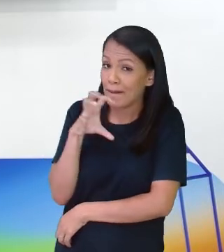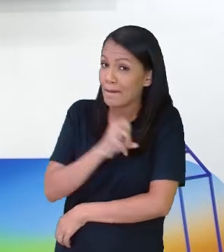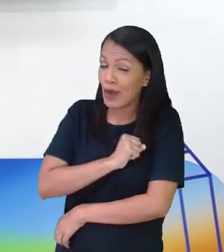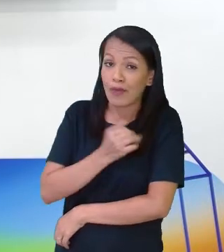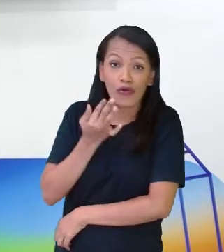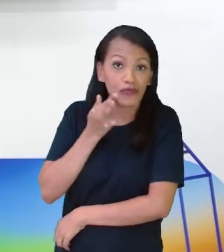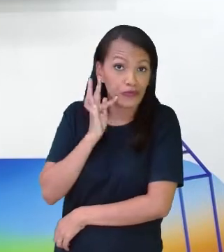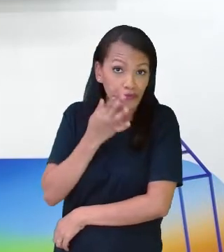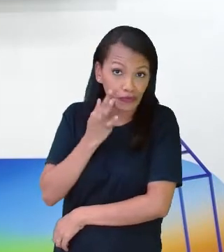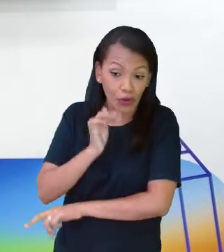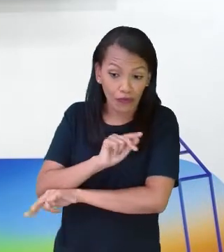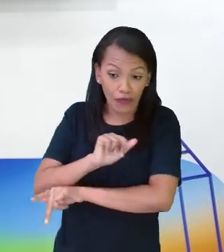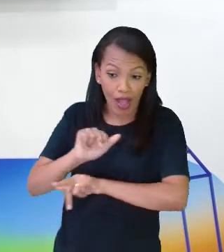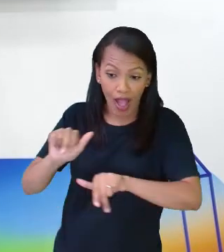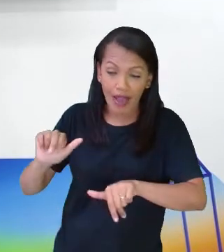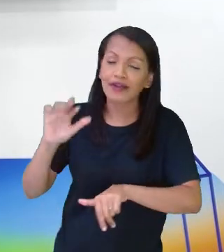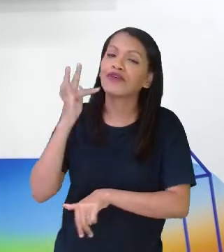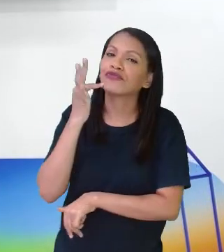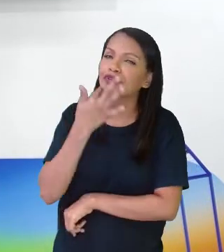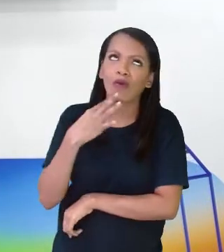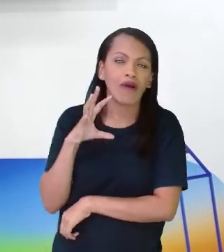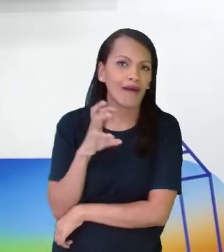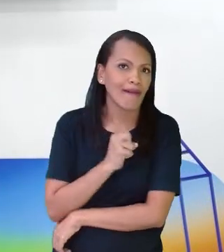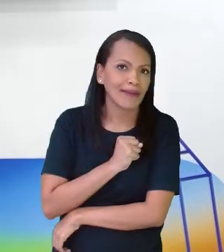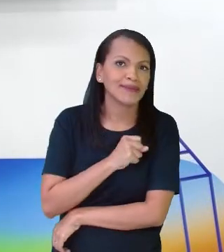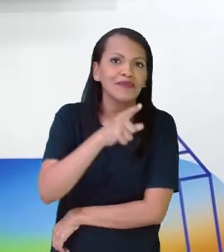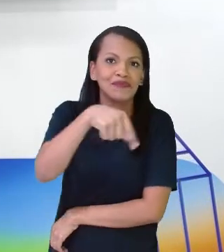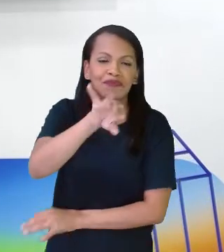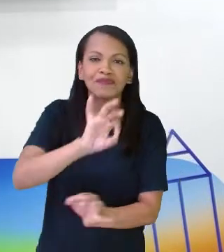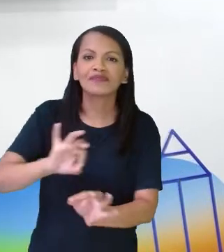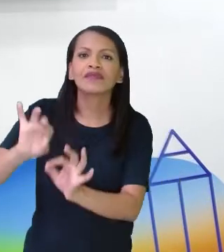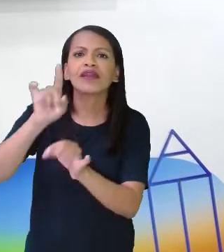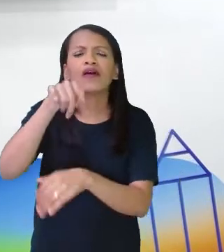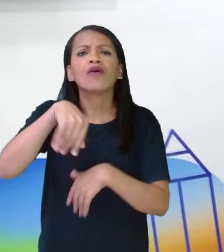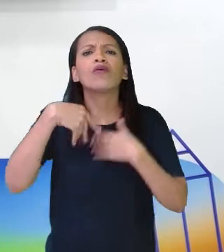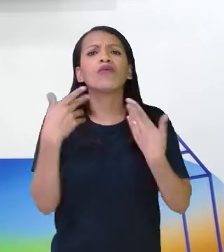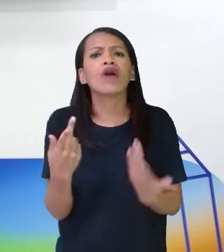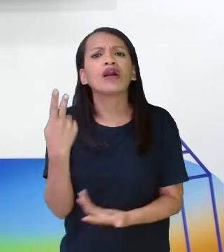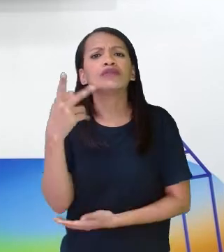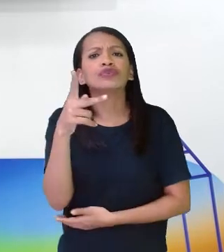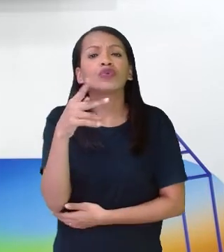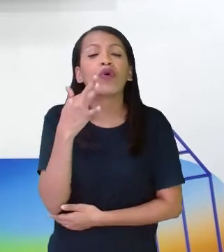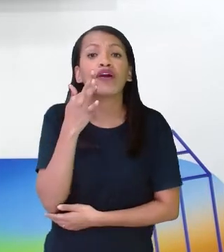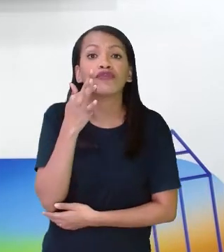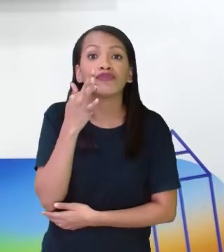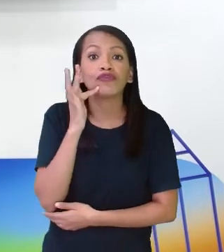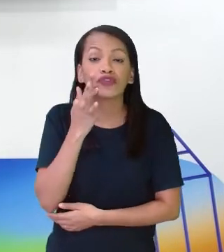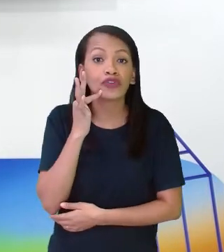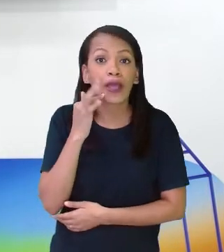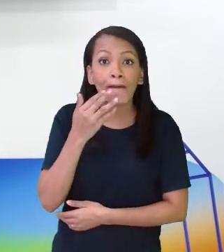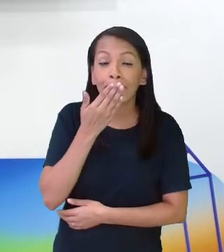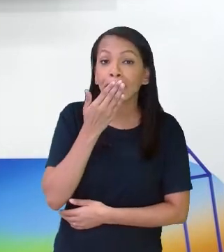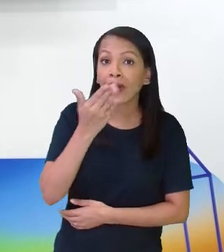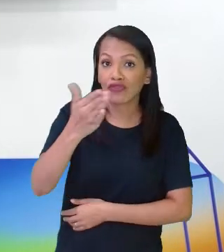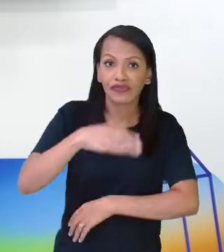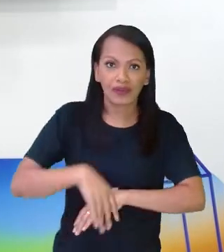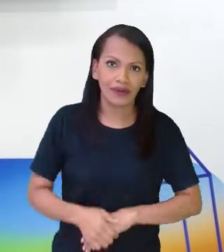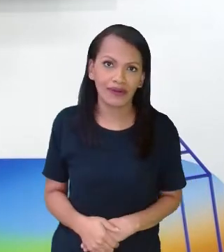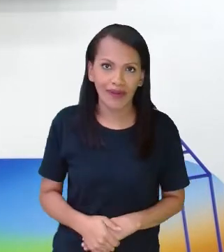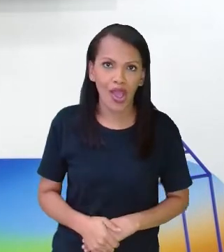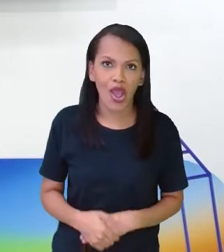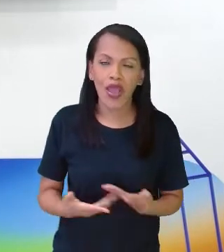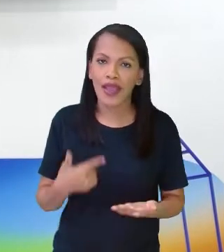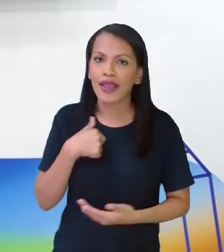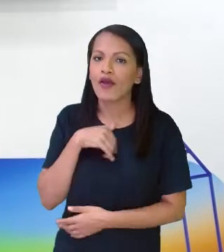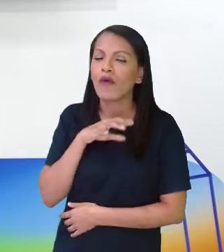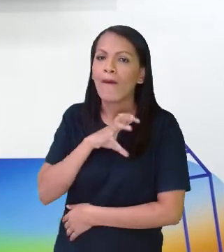muitas frutas. Você que está acompanhando essa aula, qual a fruta que você mais gosta, que você mais consome, que você mais gosta? Eu